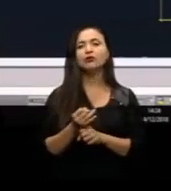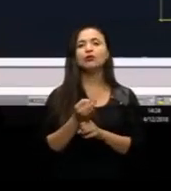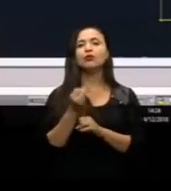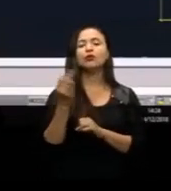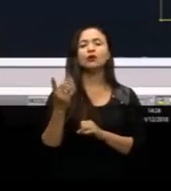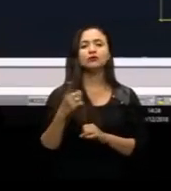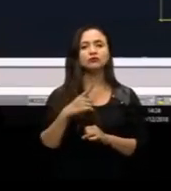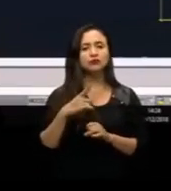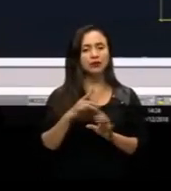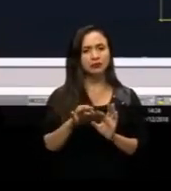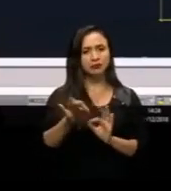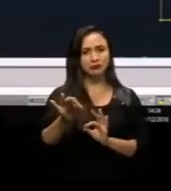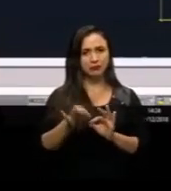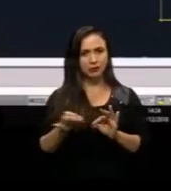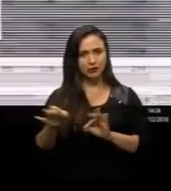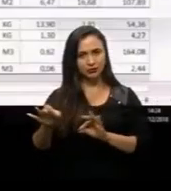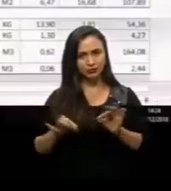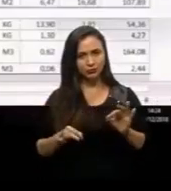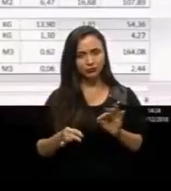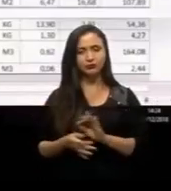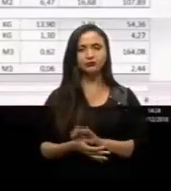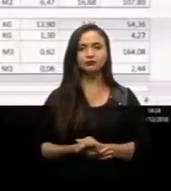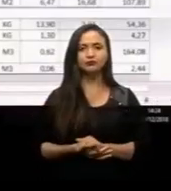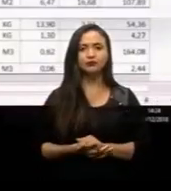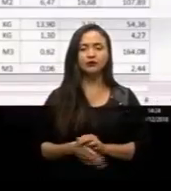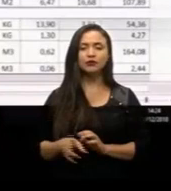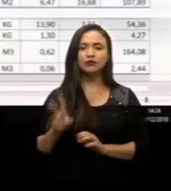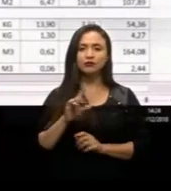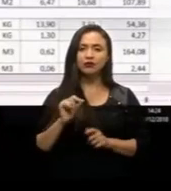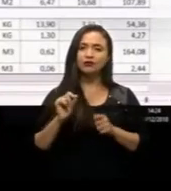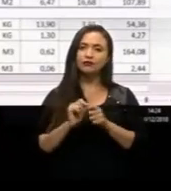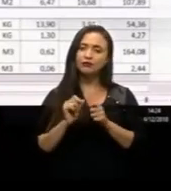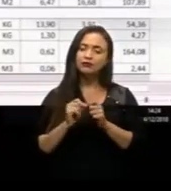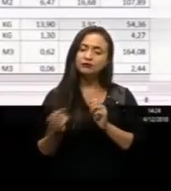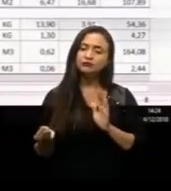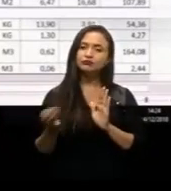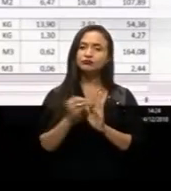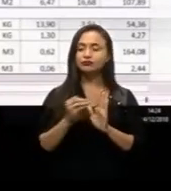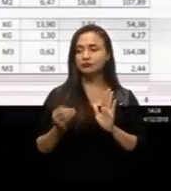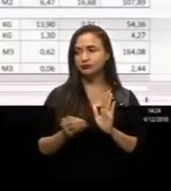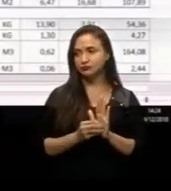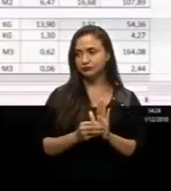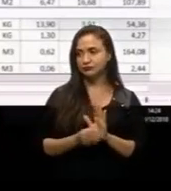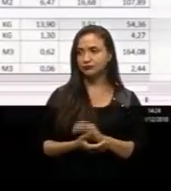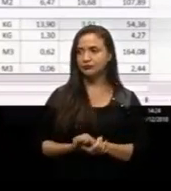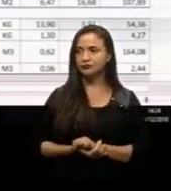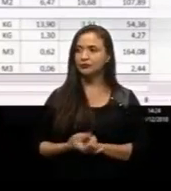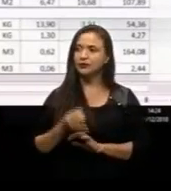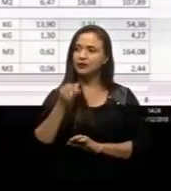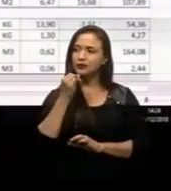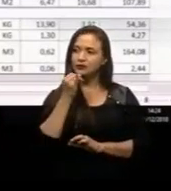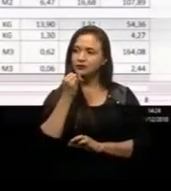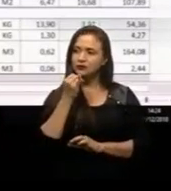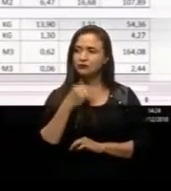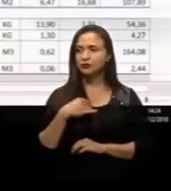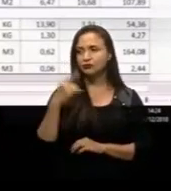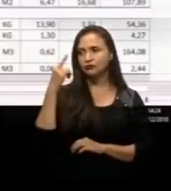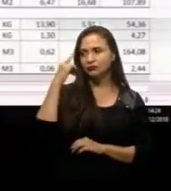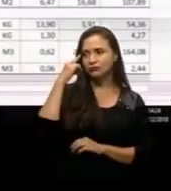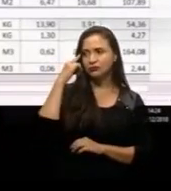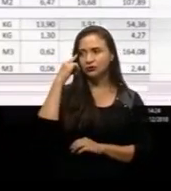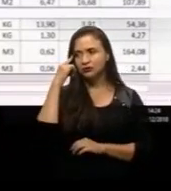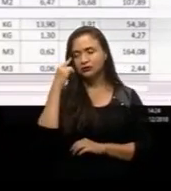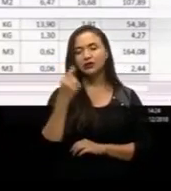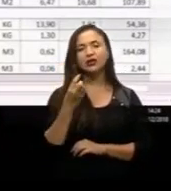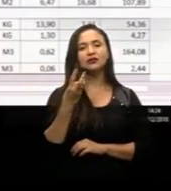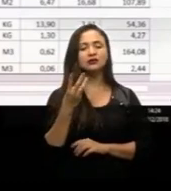quadrados de viga baldrame eu vou ter e faço essa proporção, tá? Então vamos supor que com